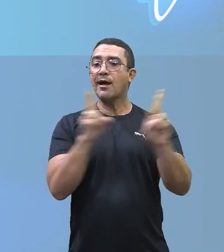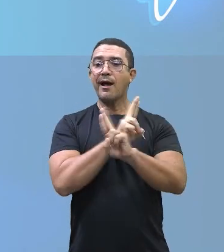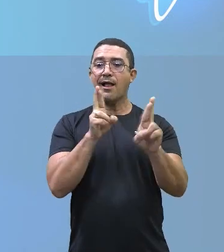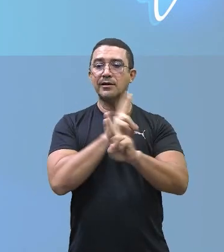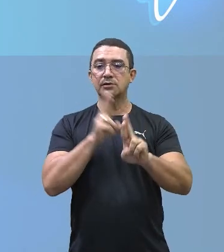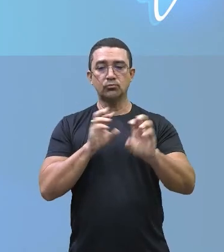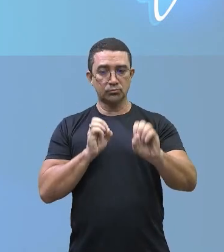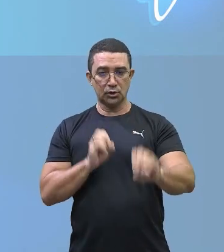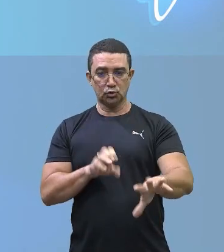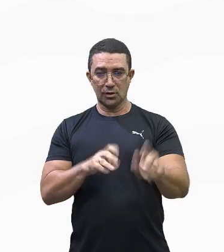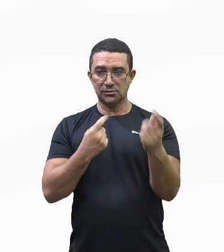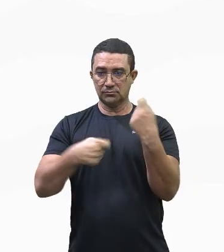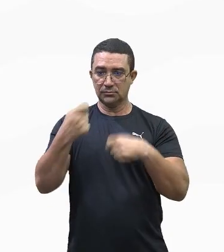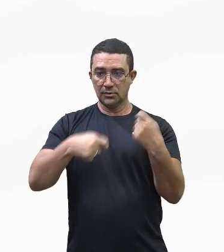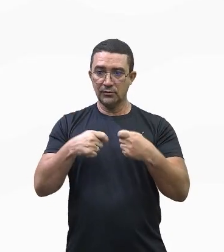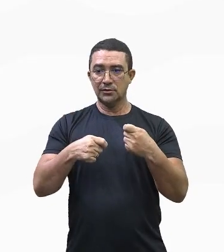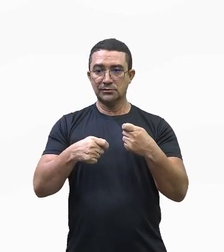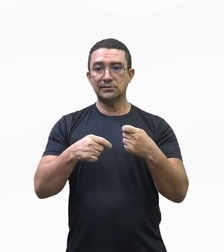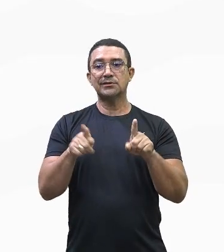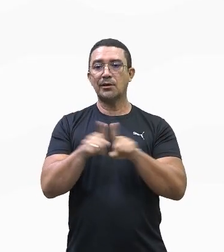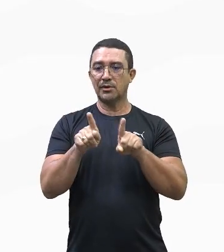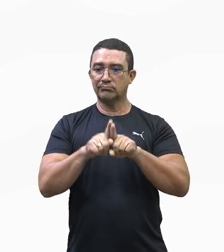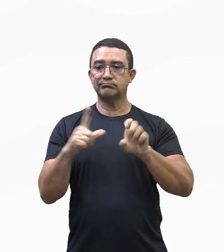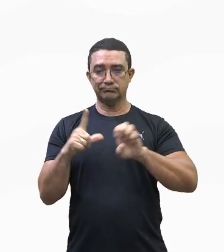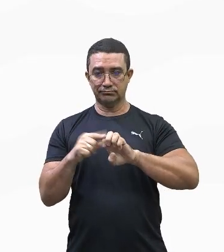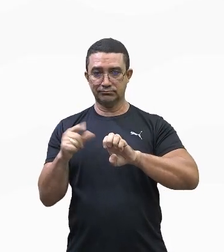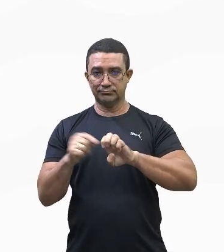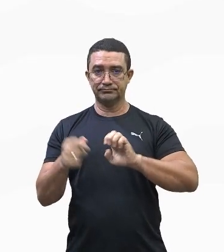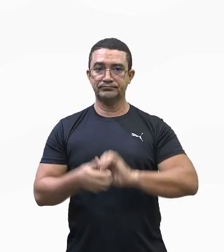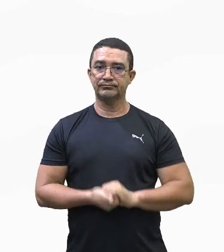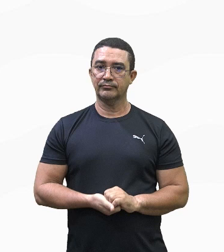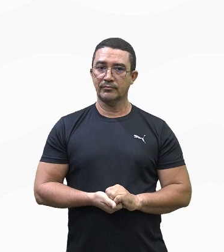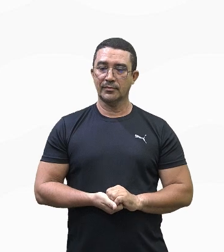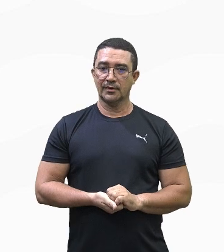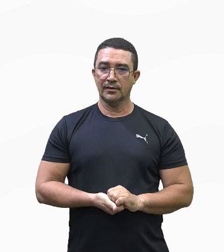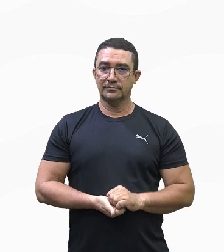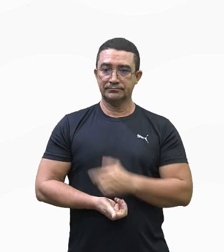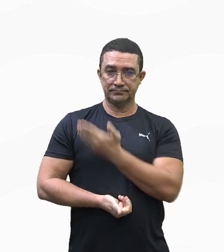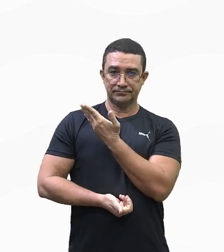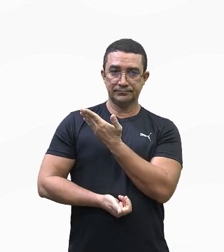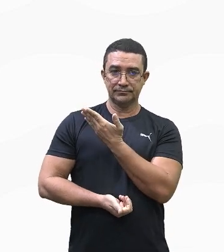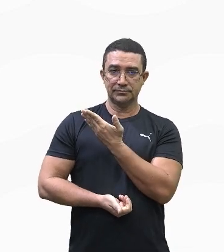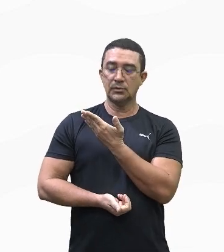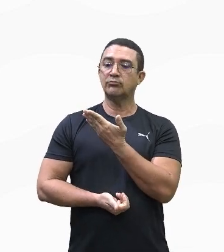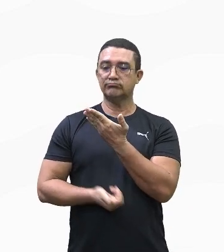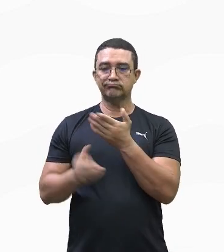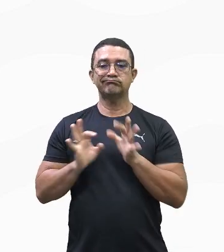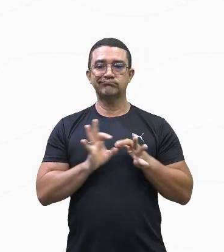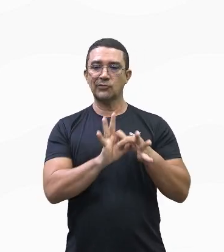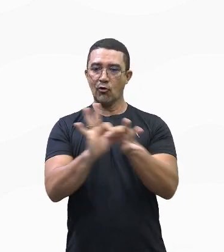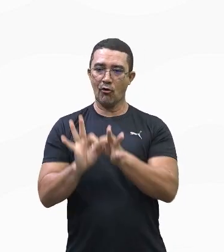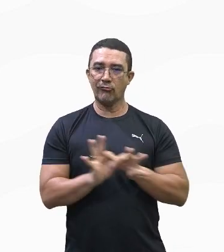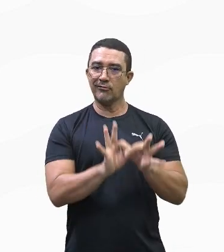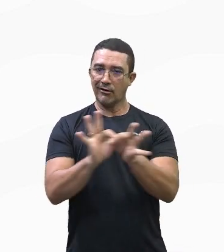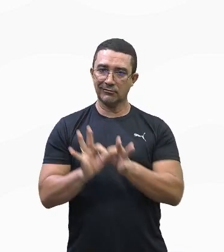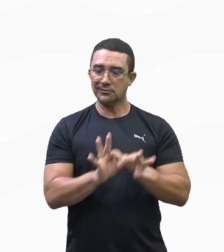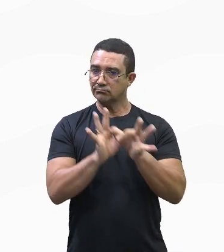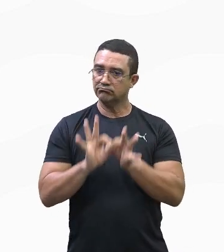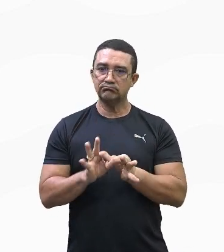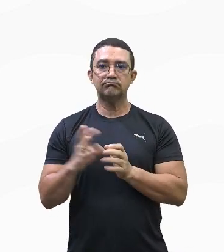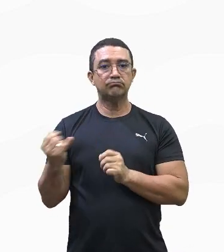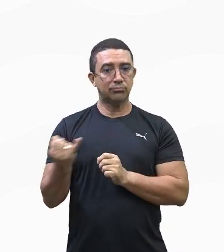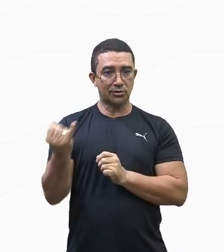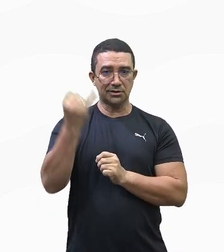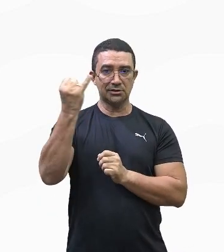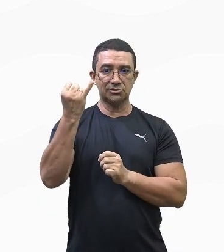educação financeira e empreendedorismo. Vamos ver. Educação financeira e empreendedorismo estão interligados de maneira